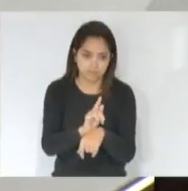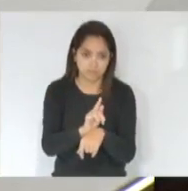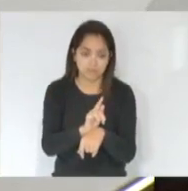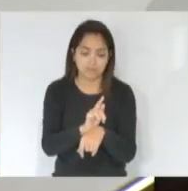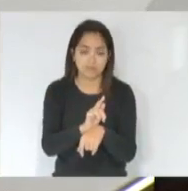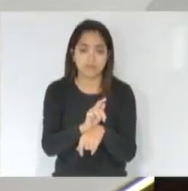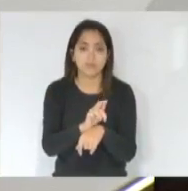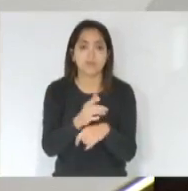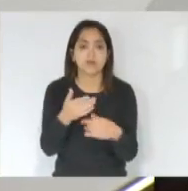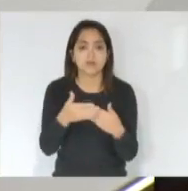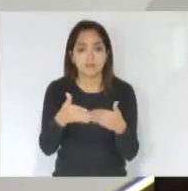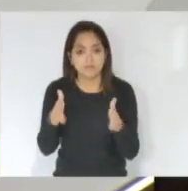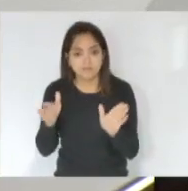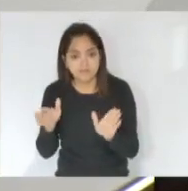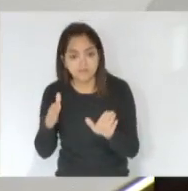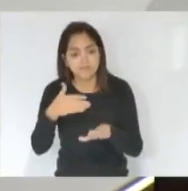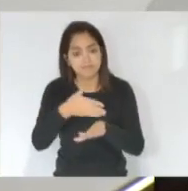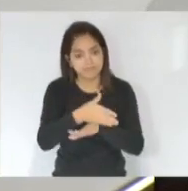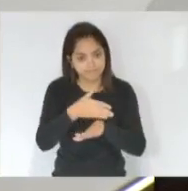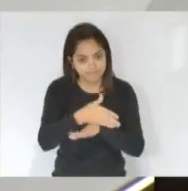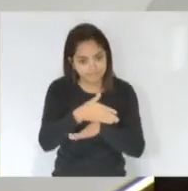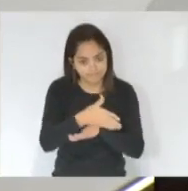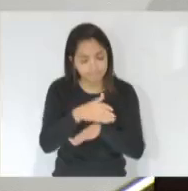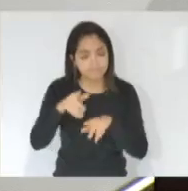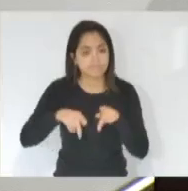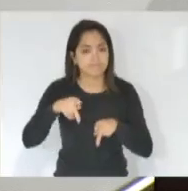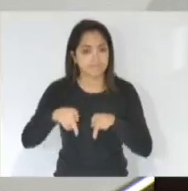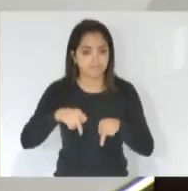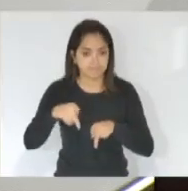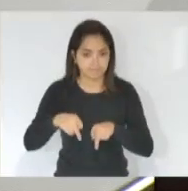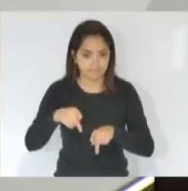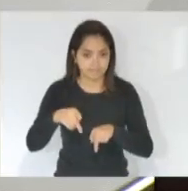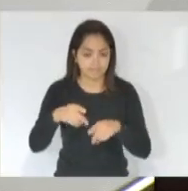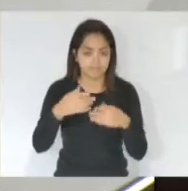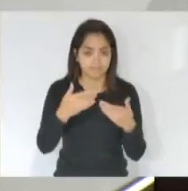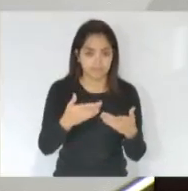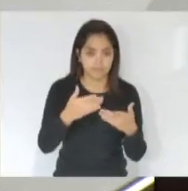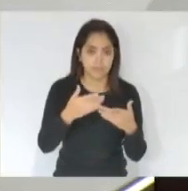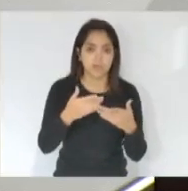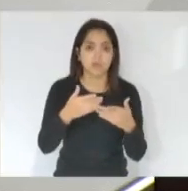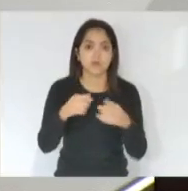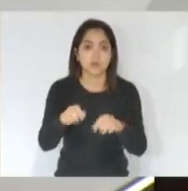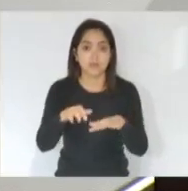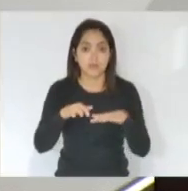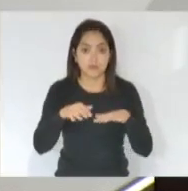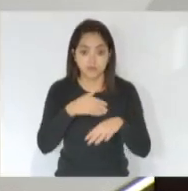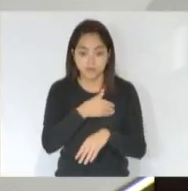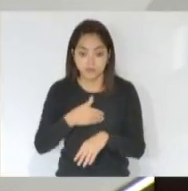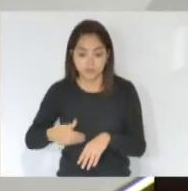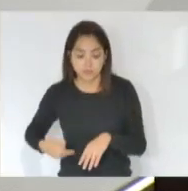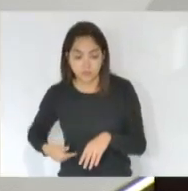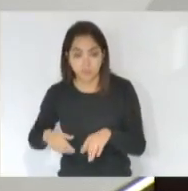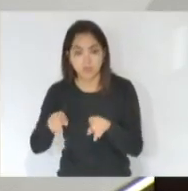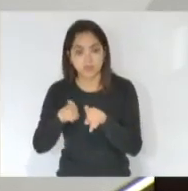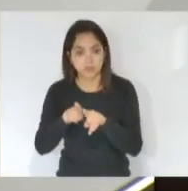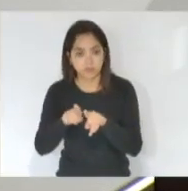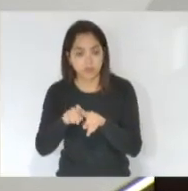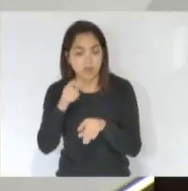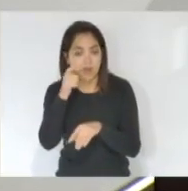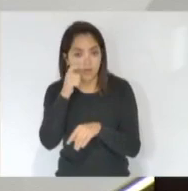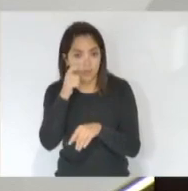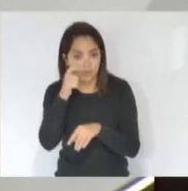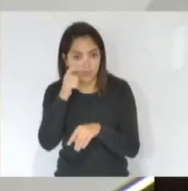espaço para a participação da população, tanto em audiências públicas como no acompanhamento